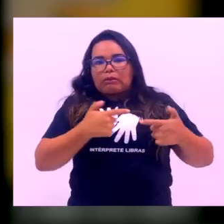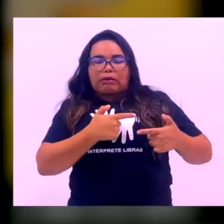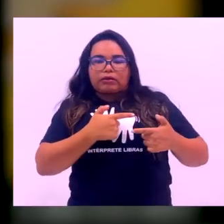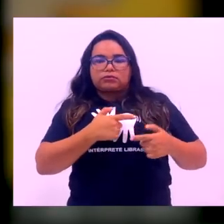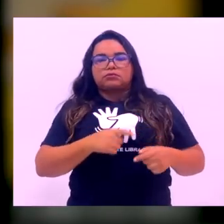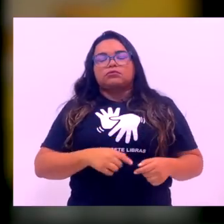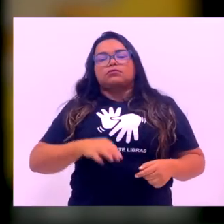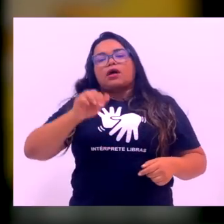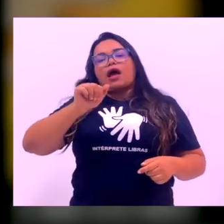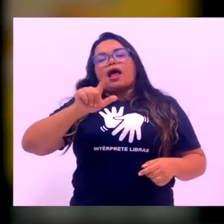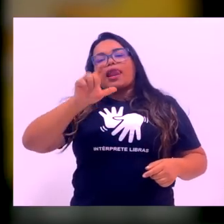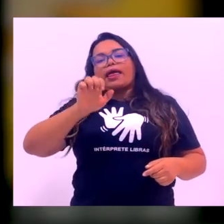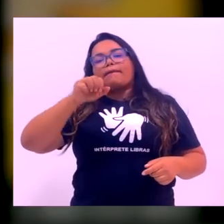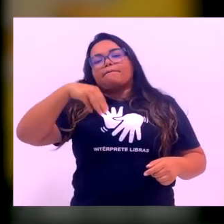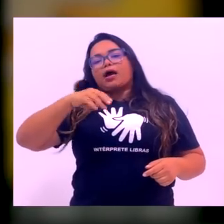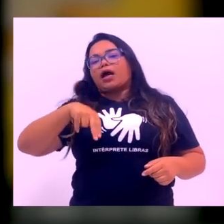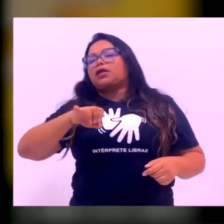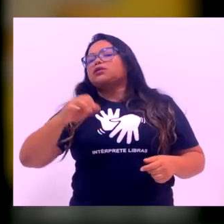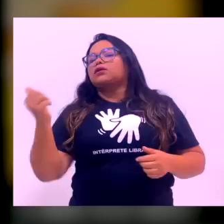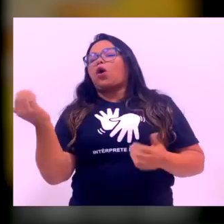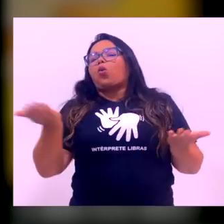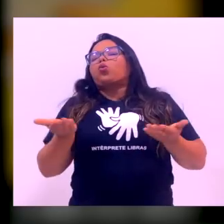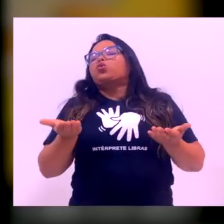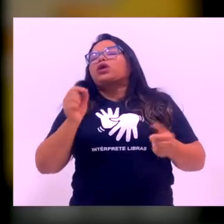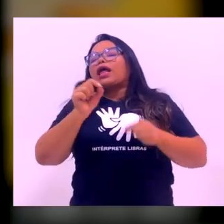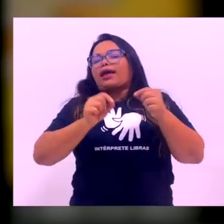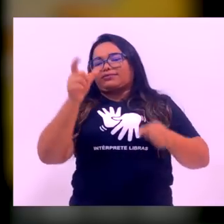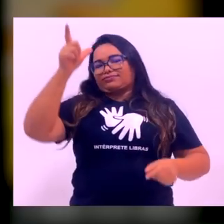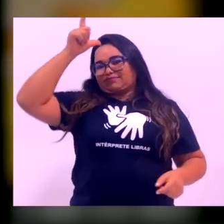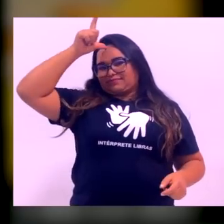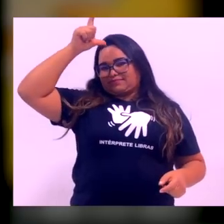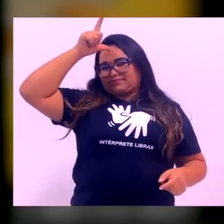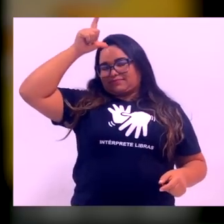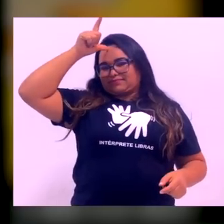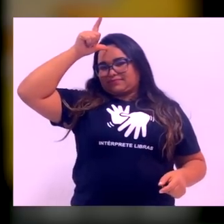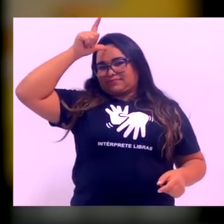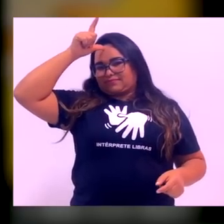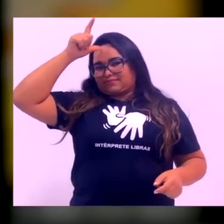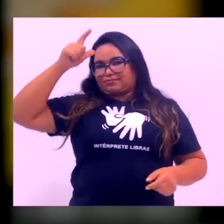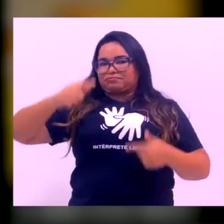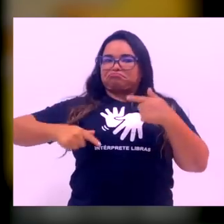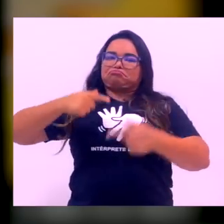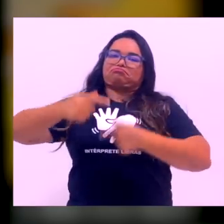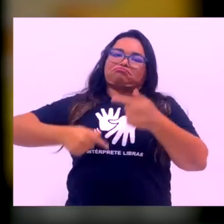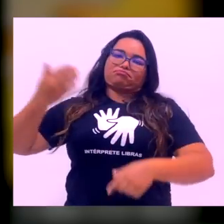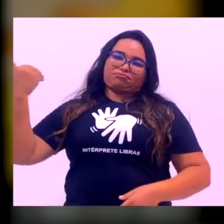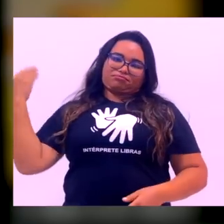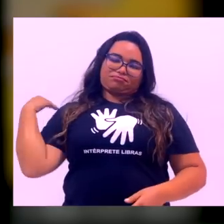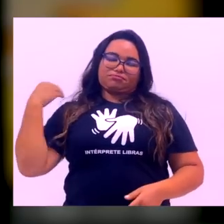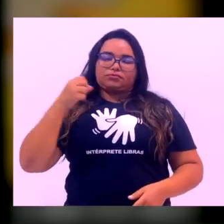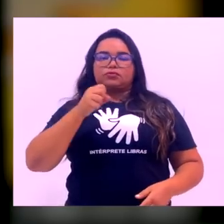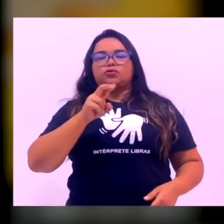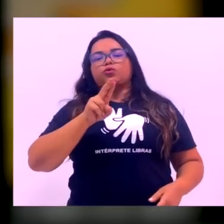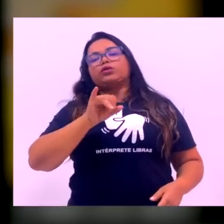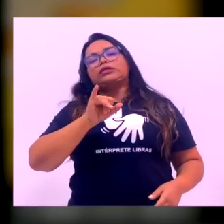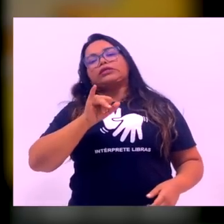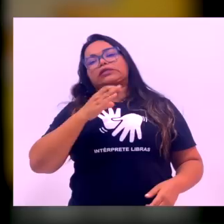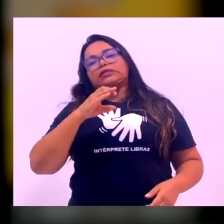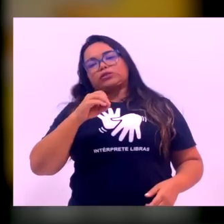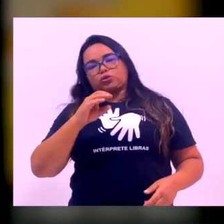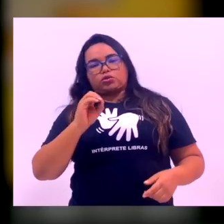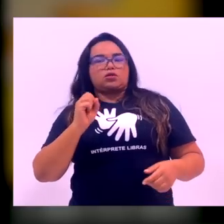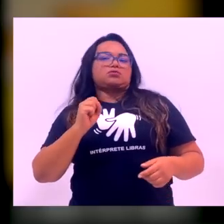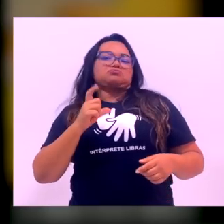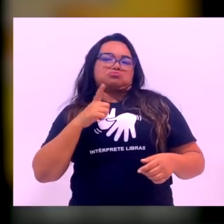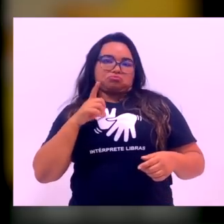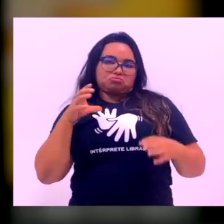esta questão. Os alemães hoje são os alemães. Os alemães são os descendentes dos alemães. Os suíços